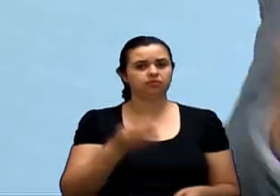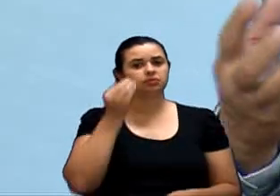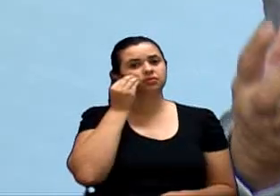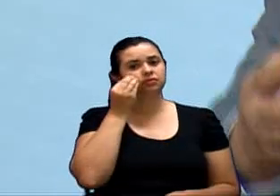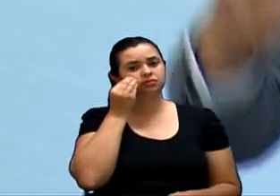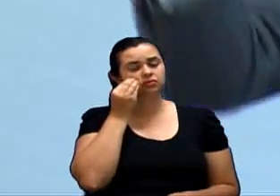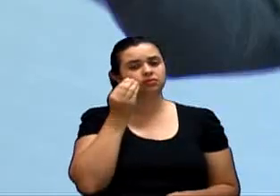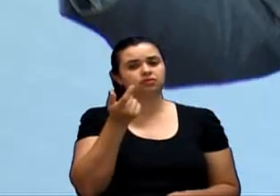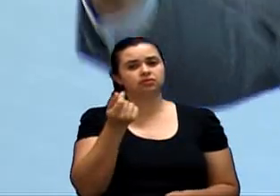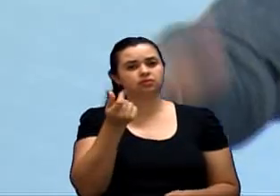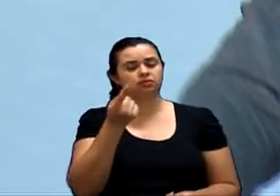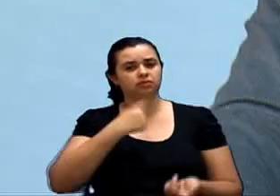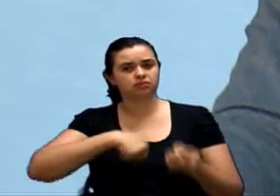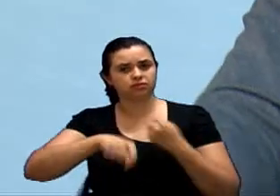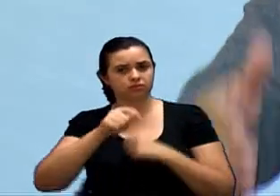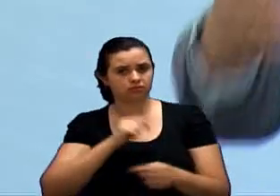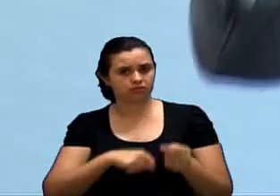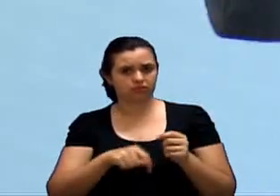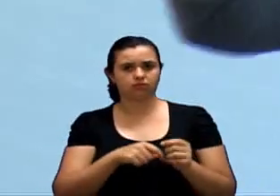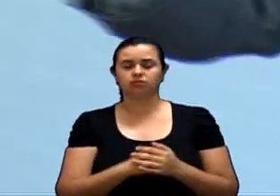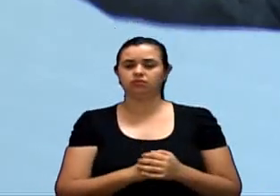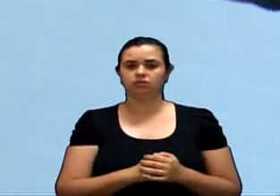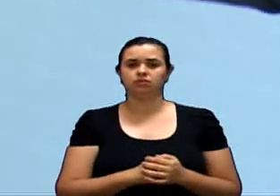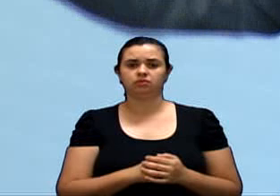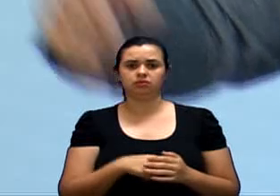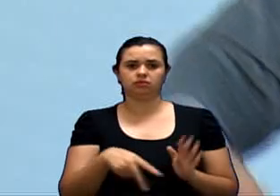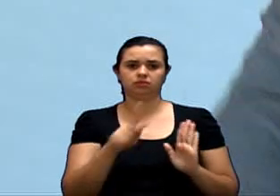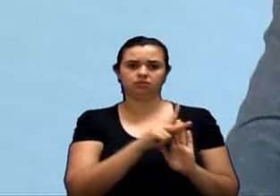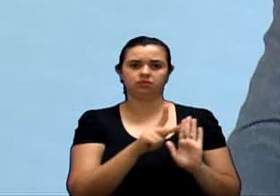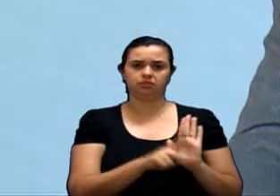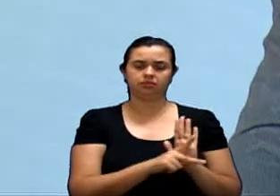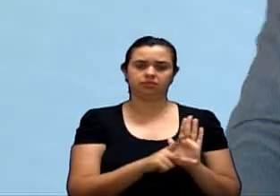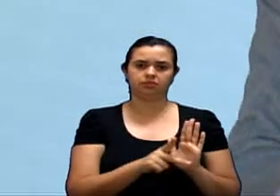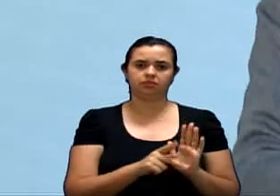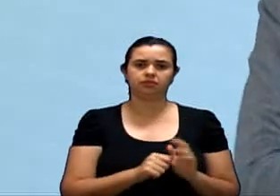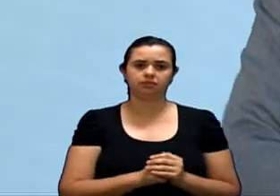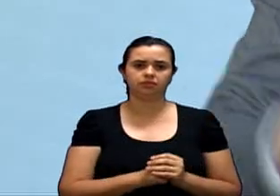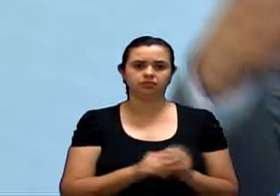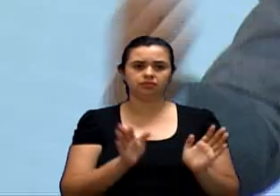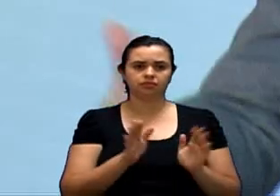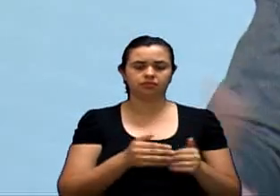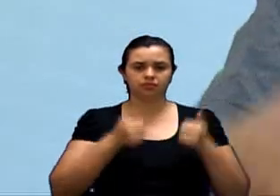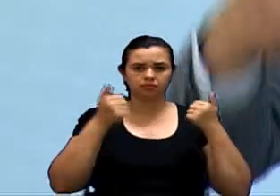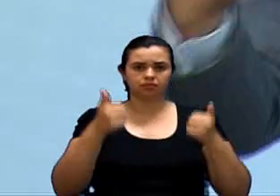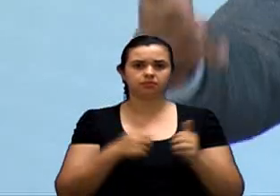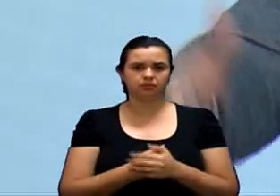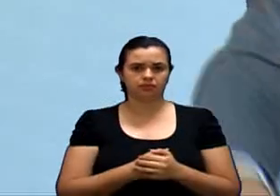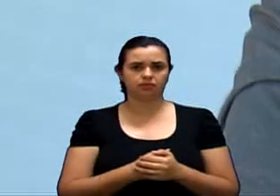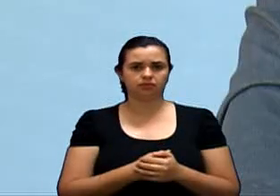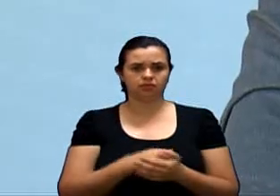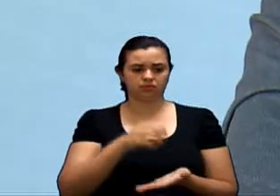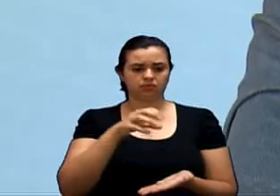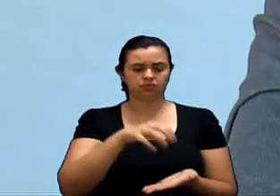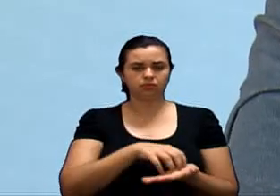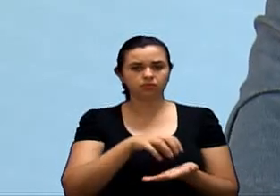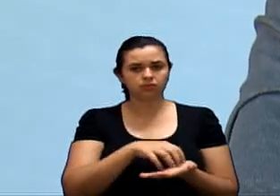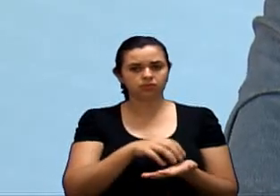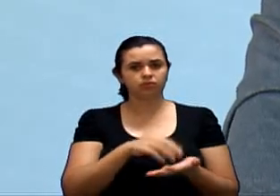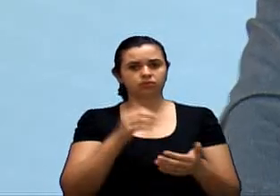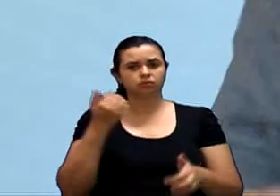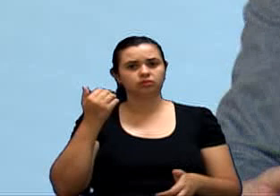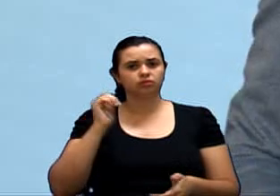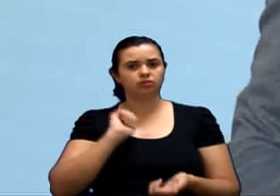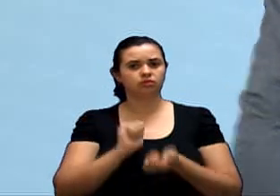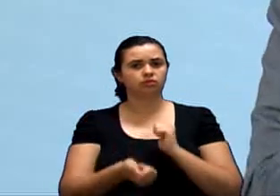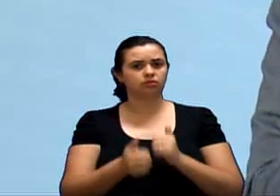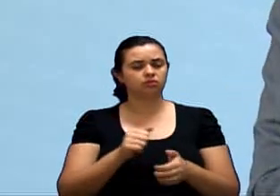viabilizar recurso para montar um projeto maior, que é o projeto que foi apresentado aí, que é o núcleo esportivo para atender aquela demanda da região